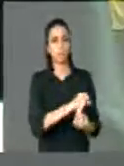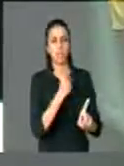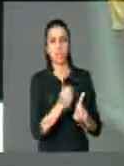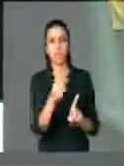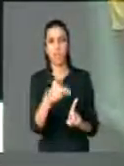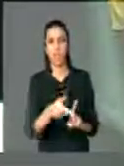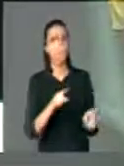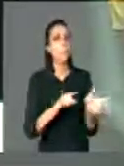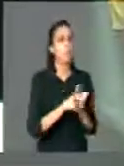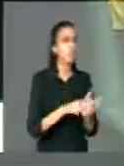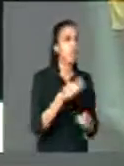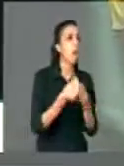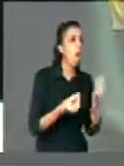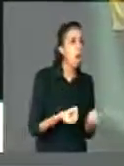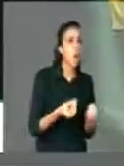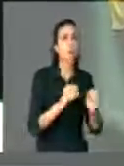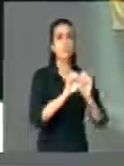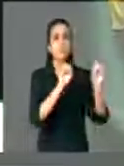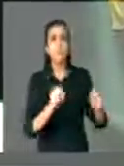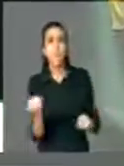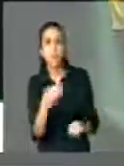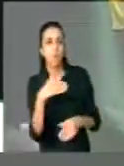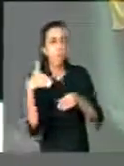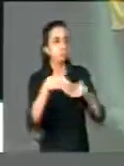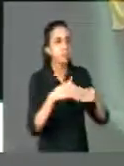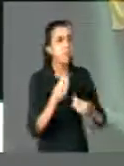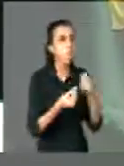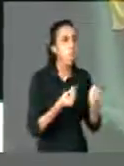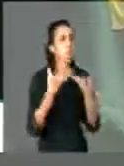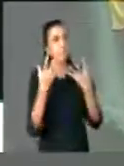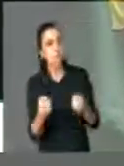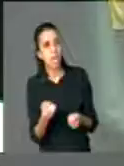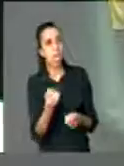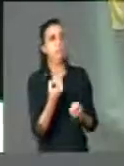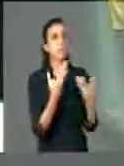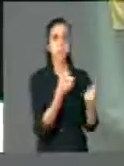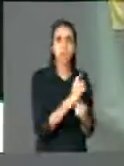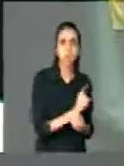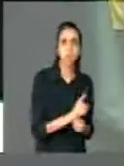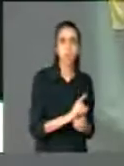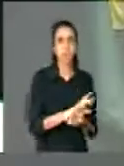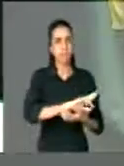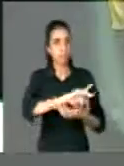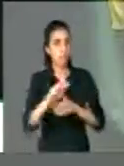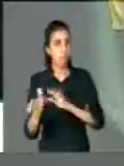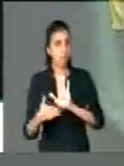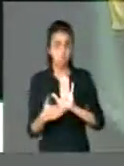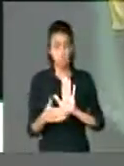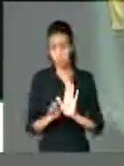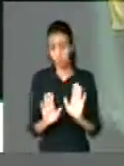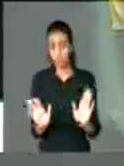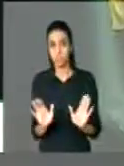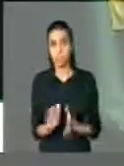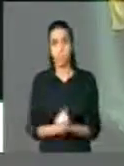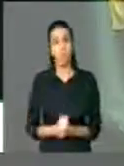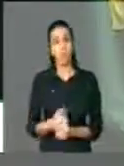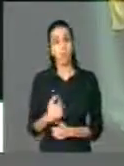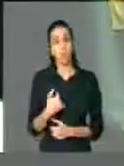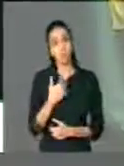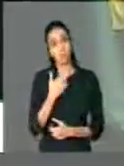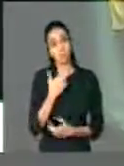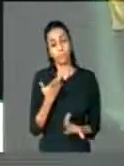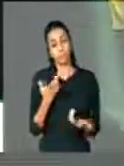lista fechada, aumentar financiamento e outras propostas malucas que nós estamos vendo surgir por aí. Eu espero que a gente